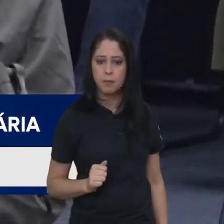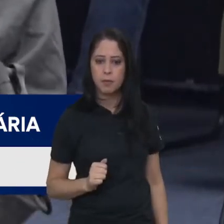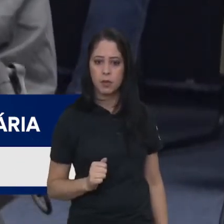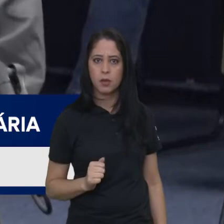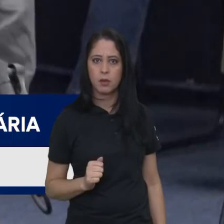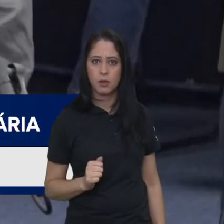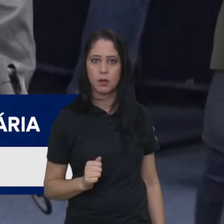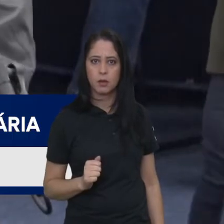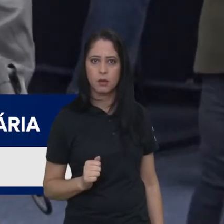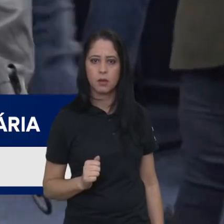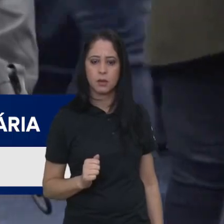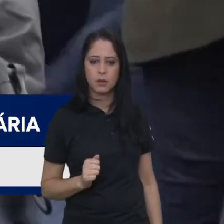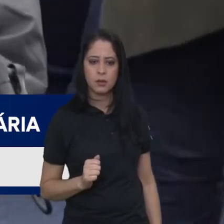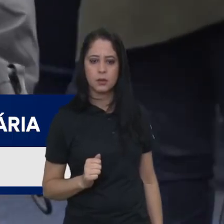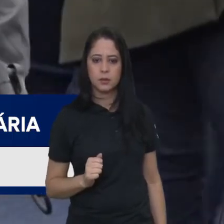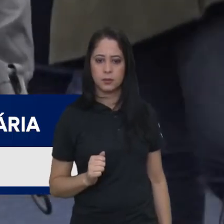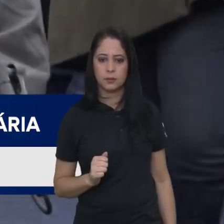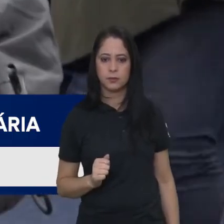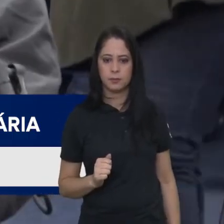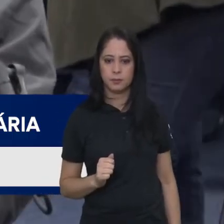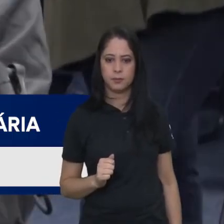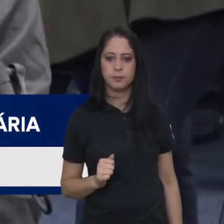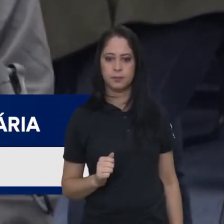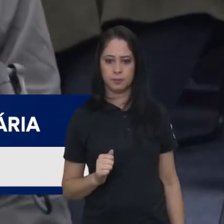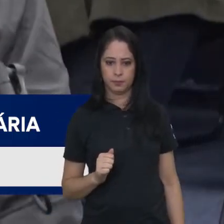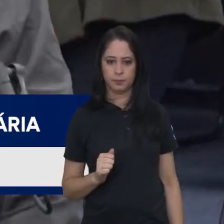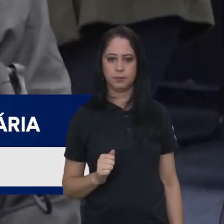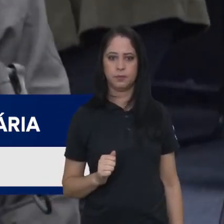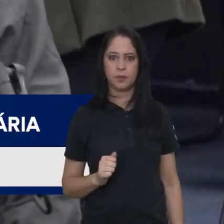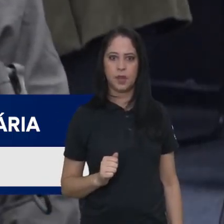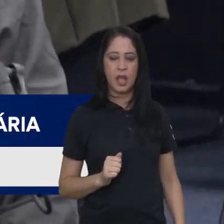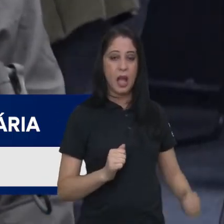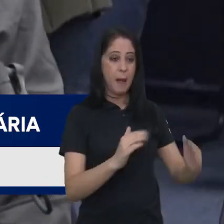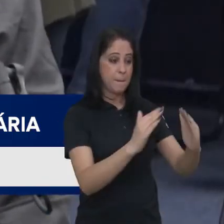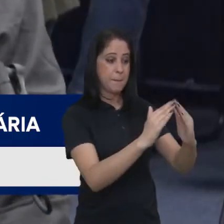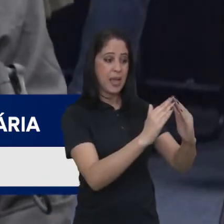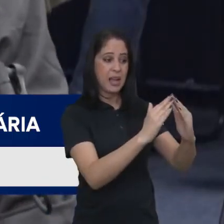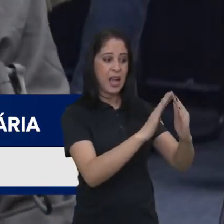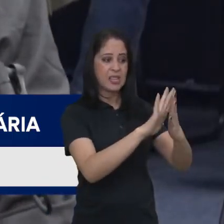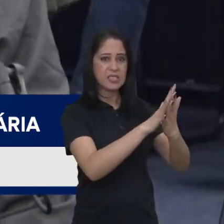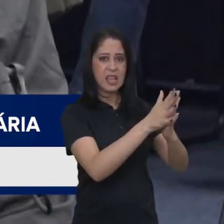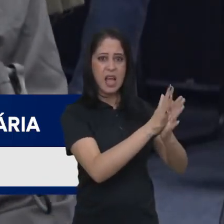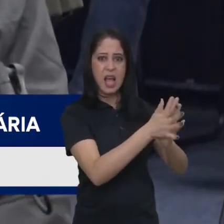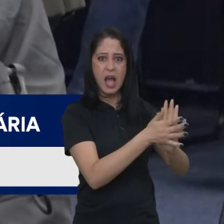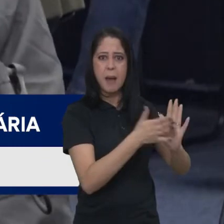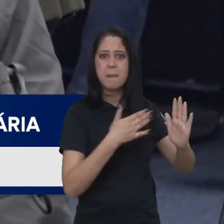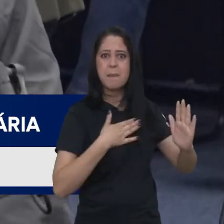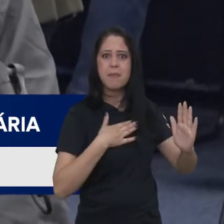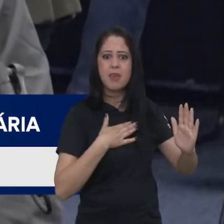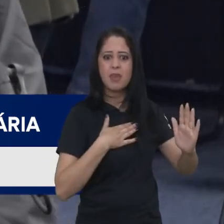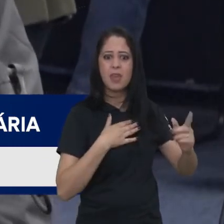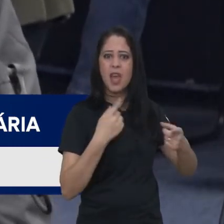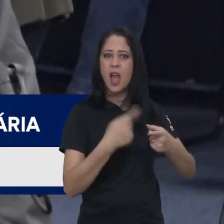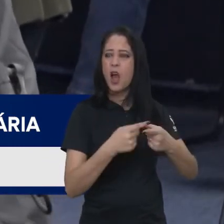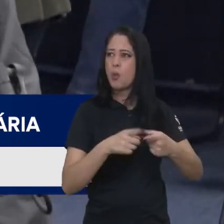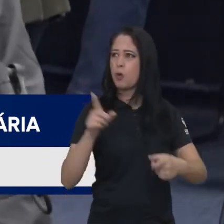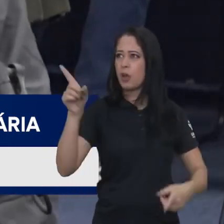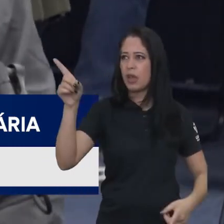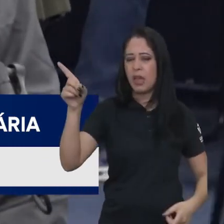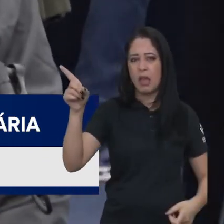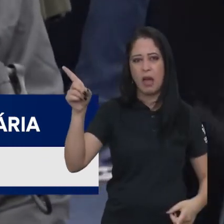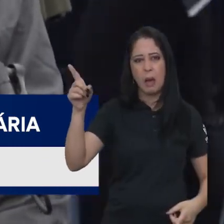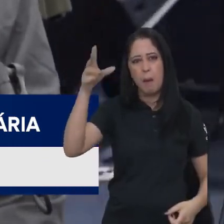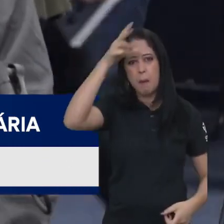estourar as minhas divisas, demolir o meu imóvel, porque ela não